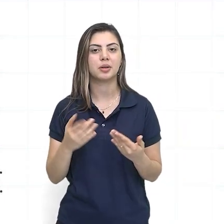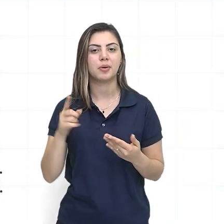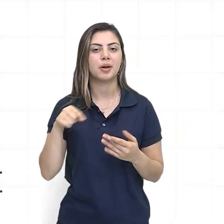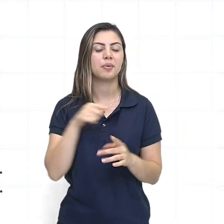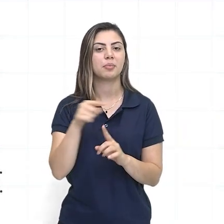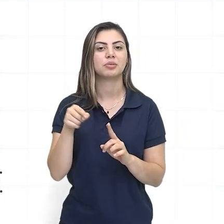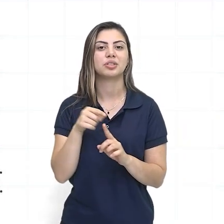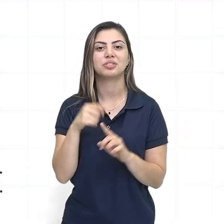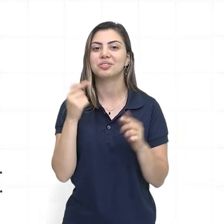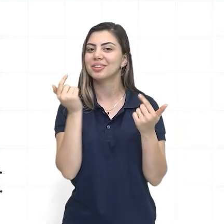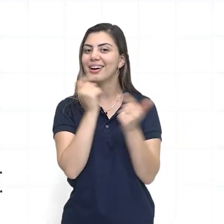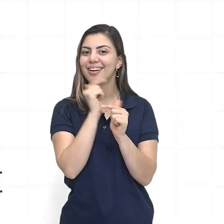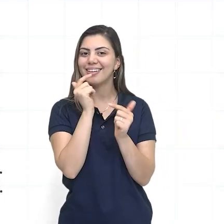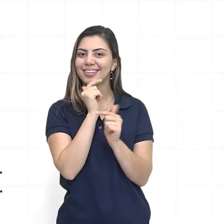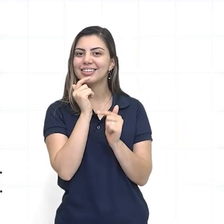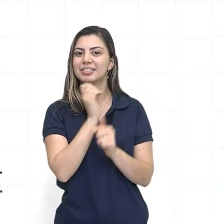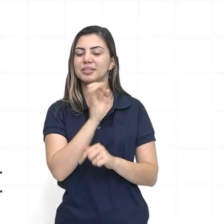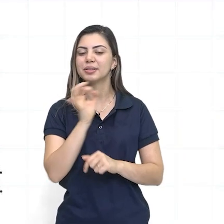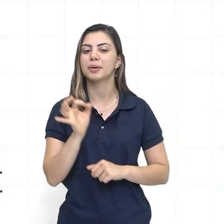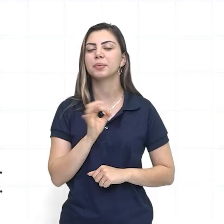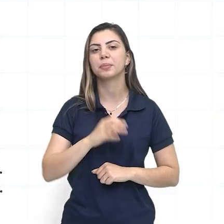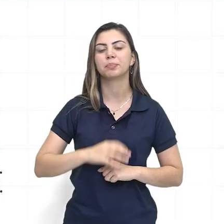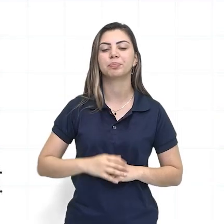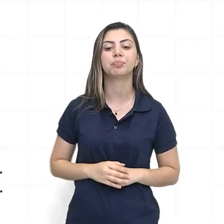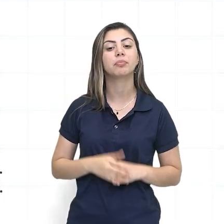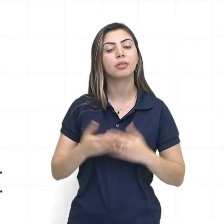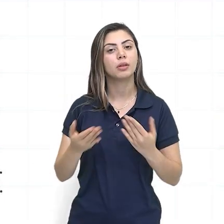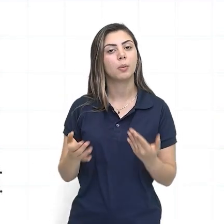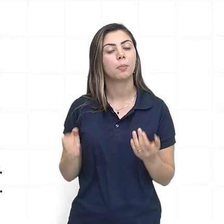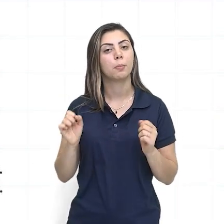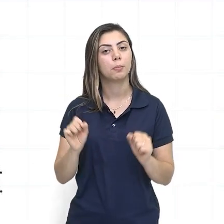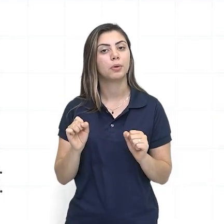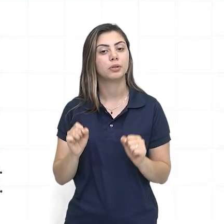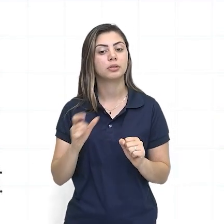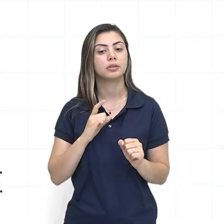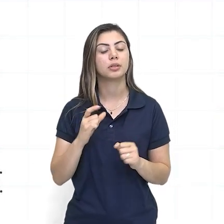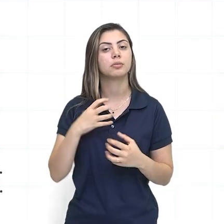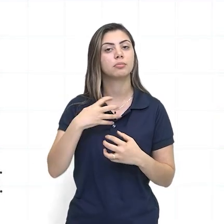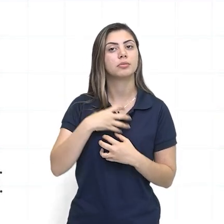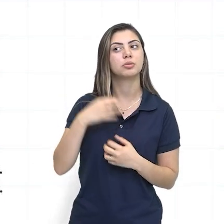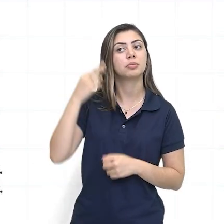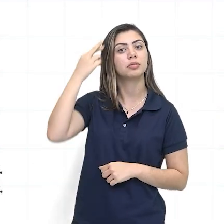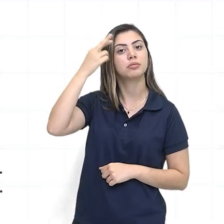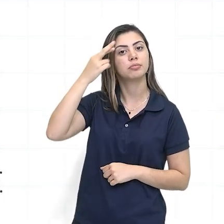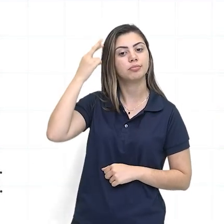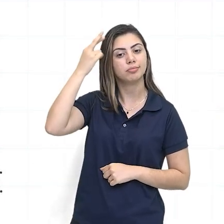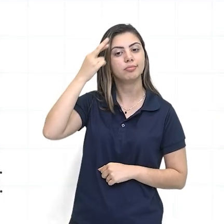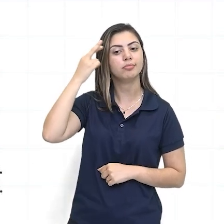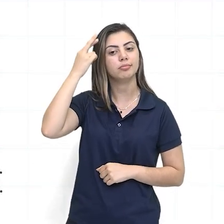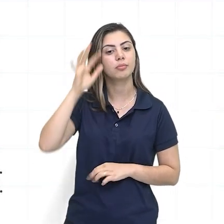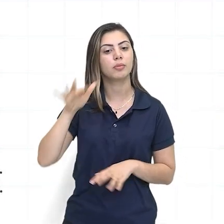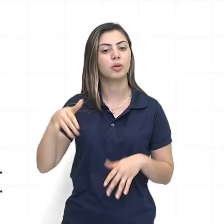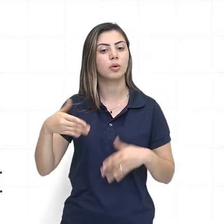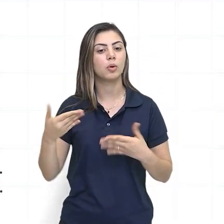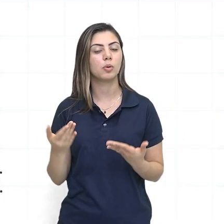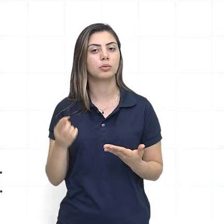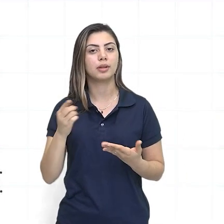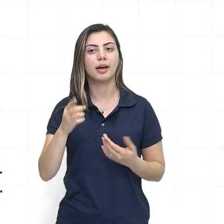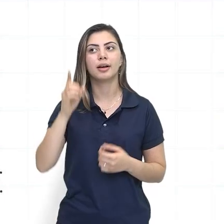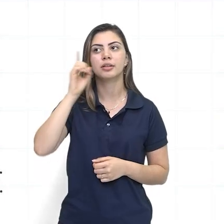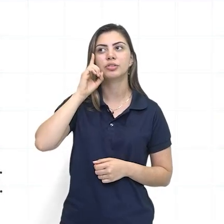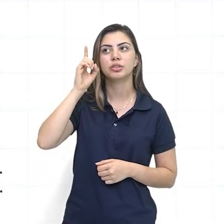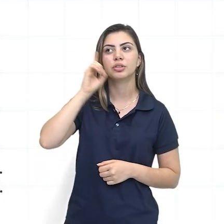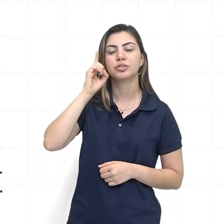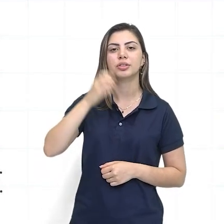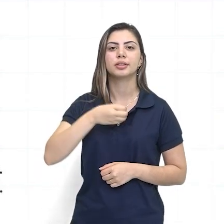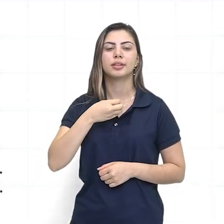quê? Provocar o riso das pessoas. Pode provocar também uma reflexão ou leveza diante